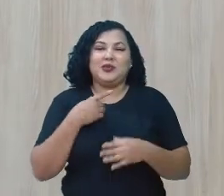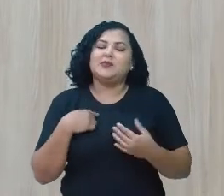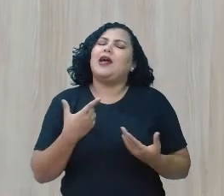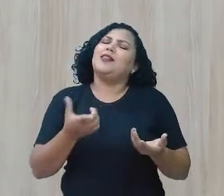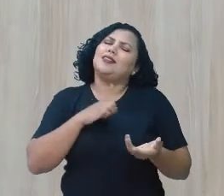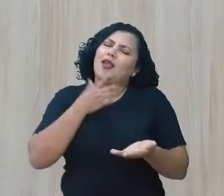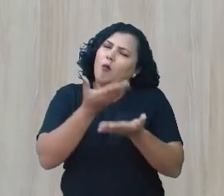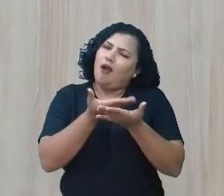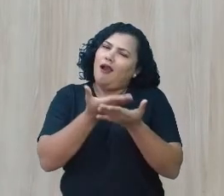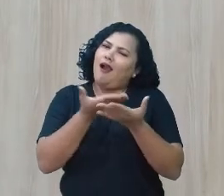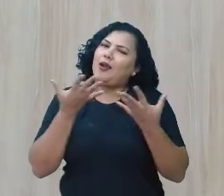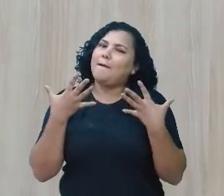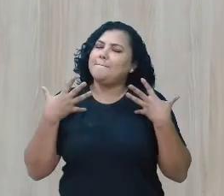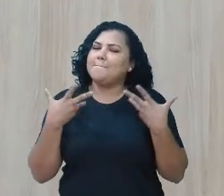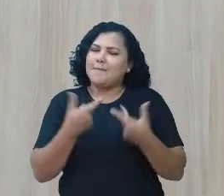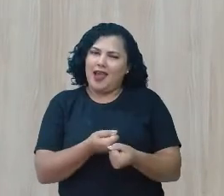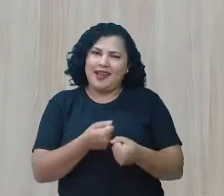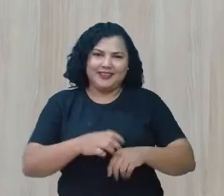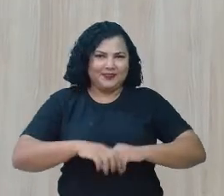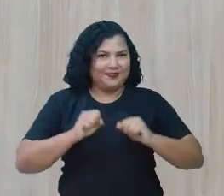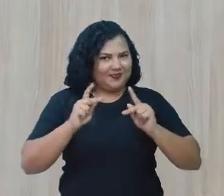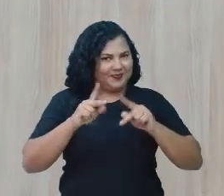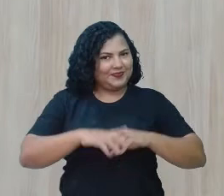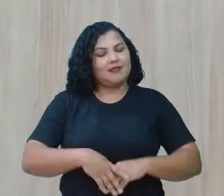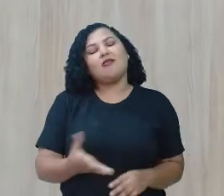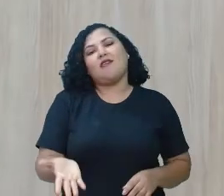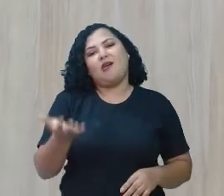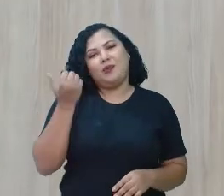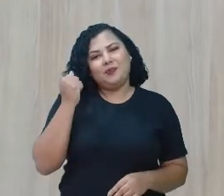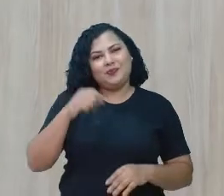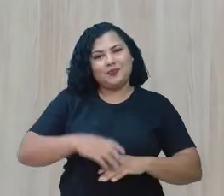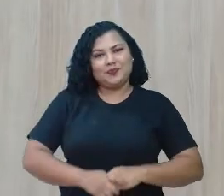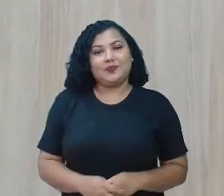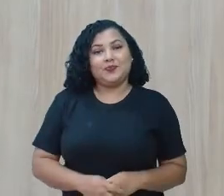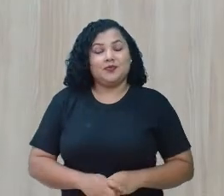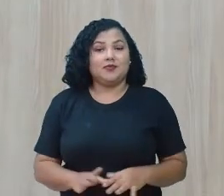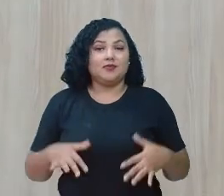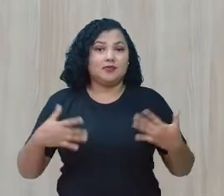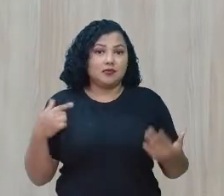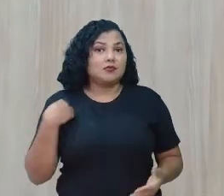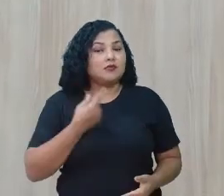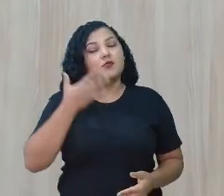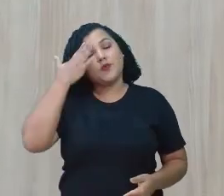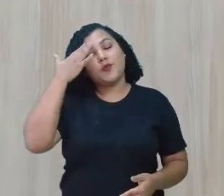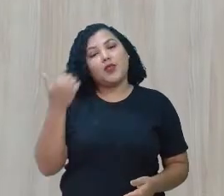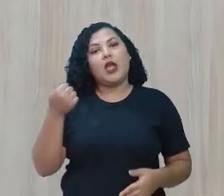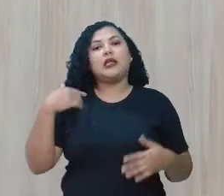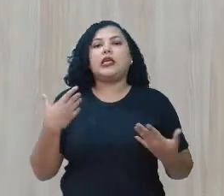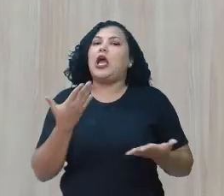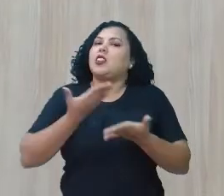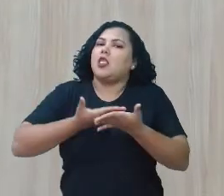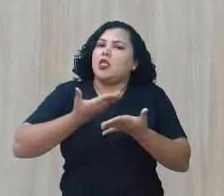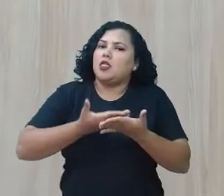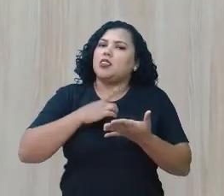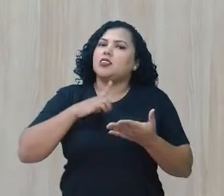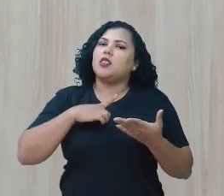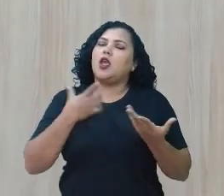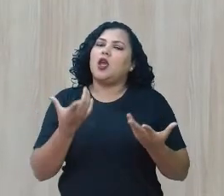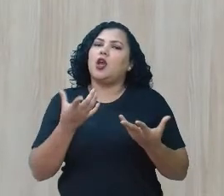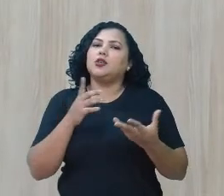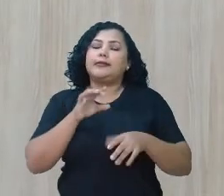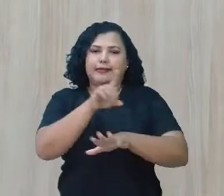ter uma aulazinha aí massa, tá joia? Então vamos embora. A gente sabe que a nossa aula tem um